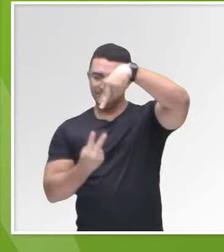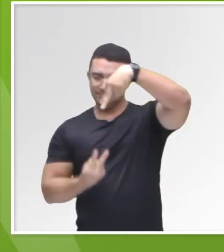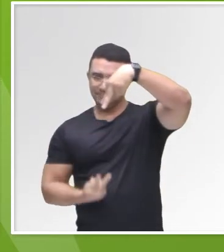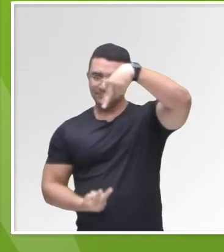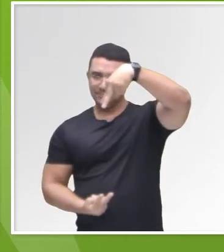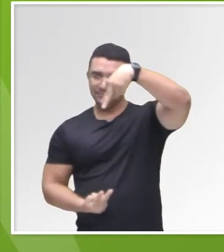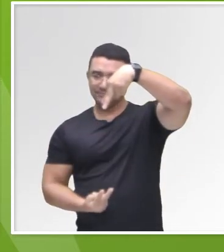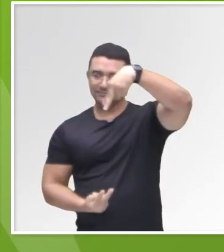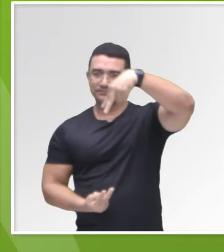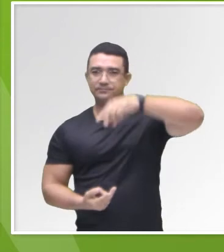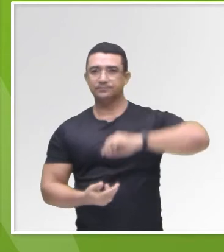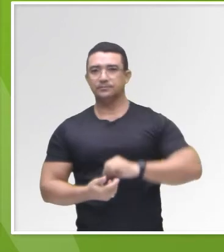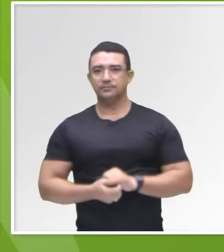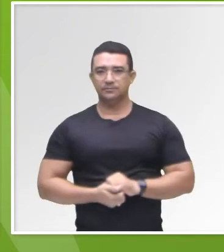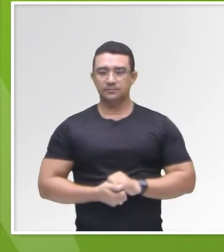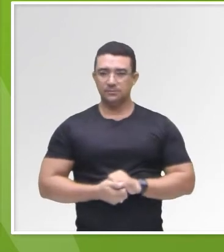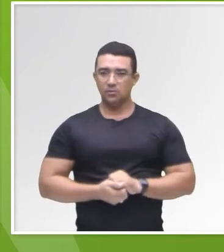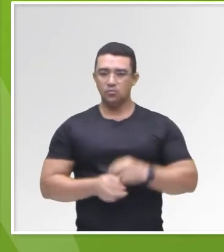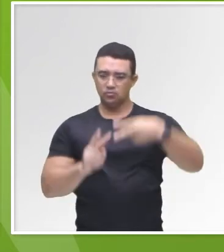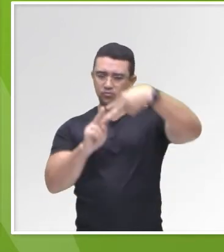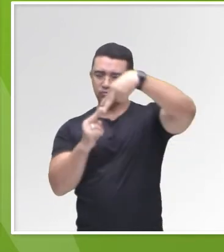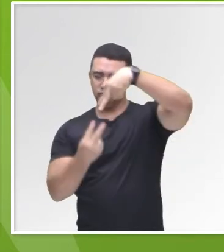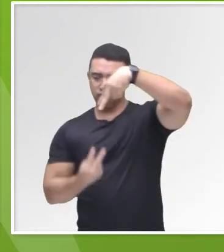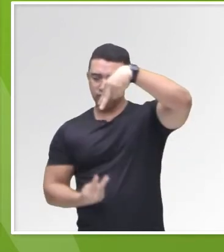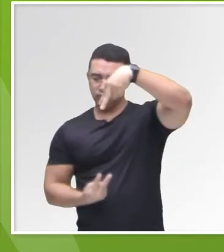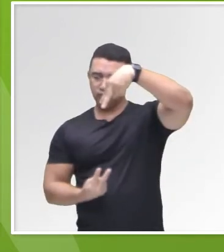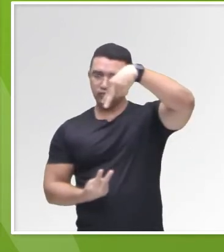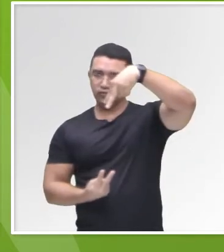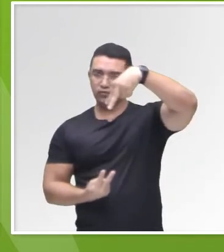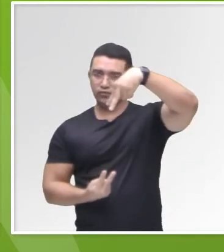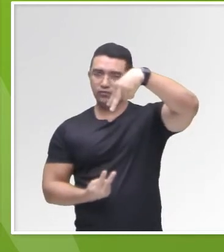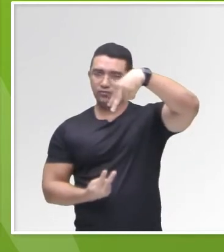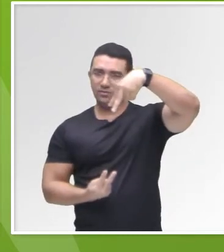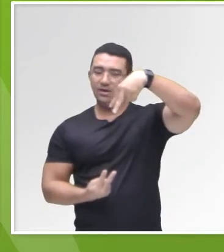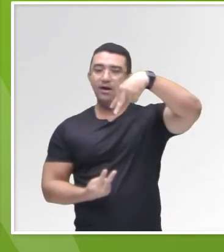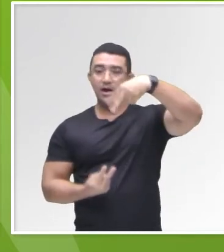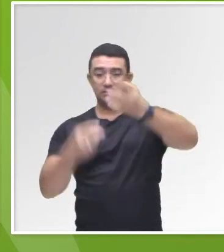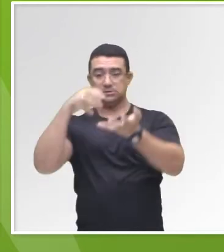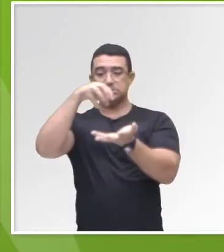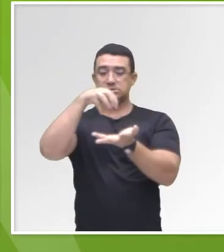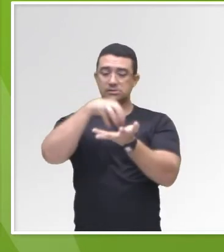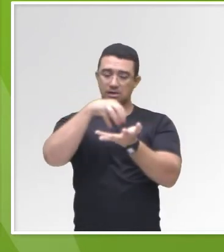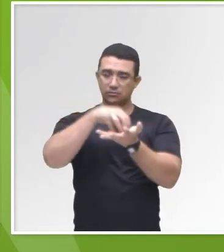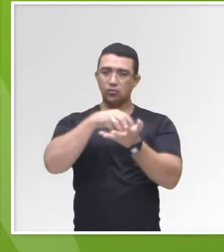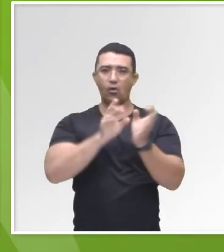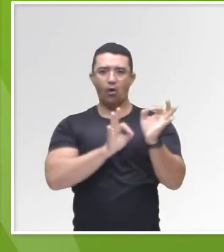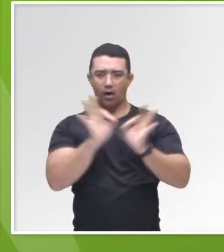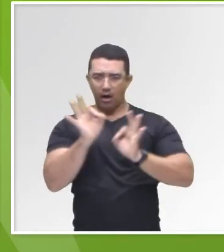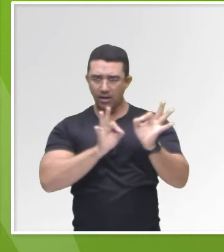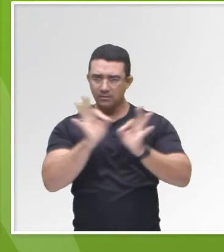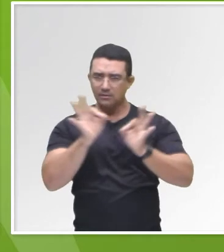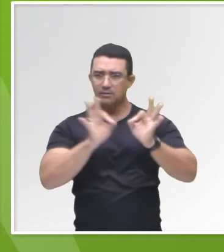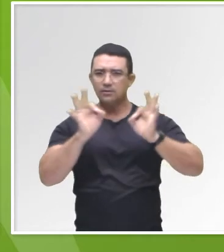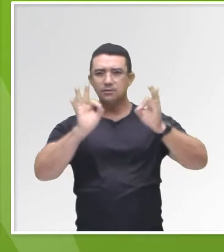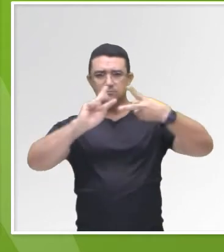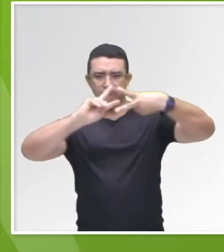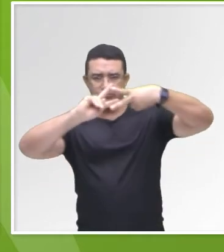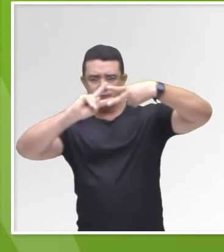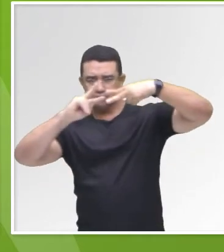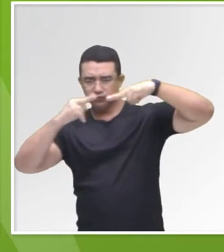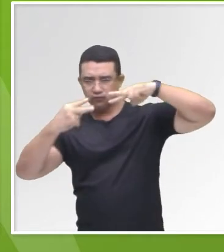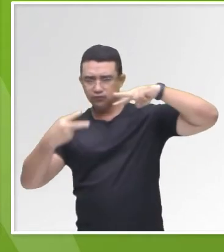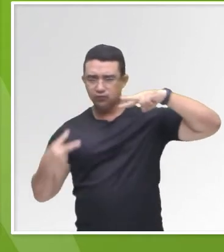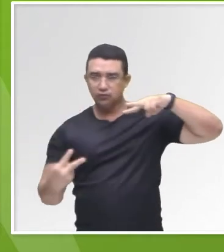célula. Essa placa equatorial, né, nessa região central, que organiza os cromossomos nessa forma que a gente